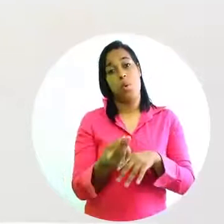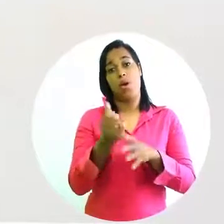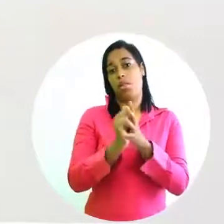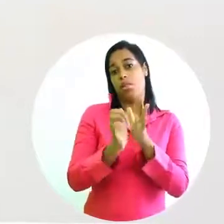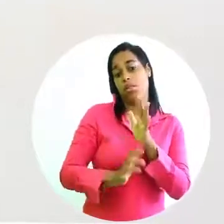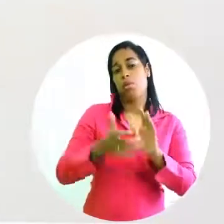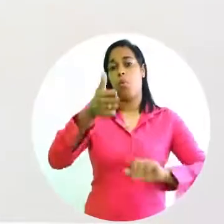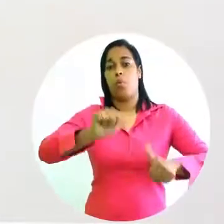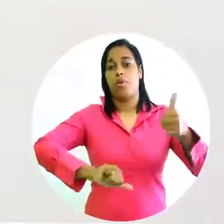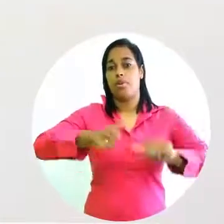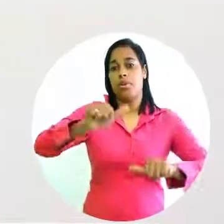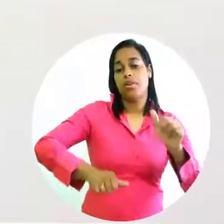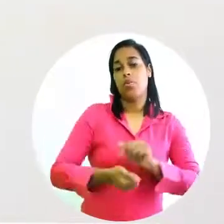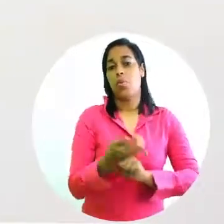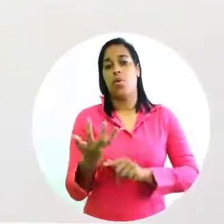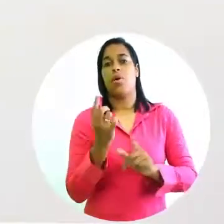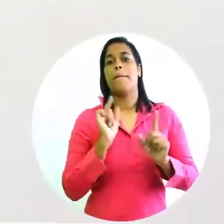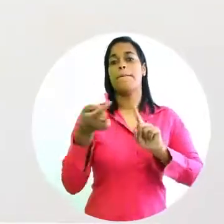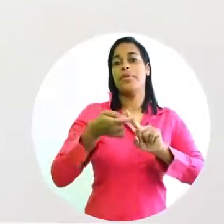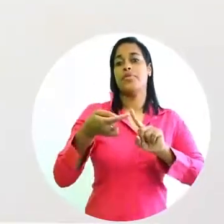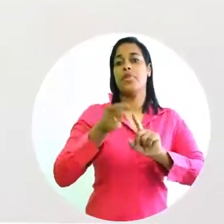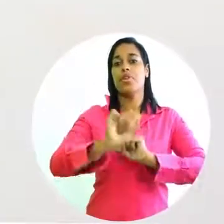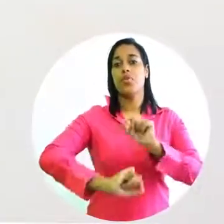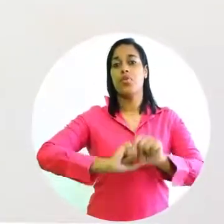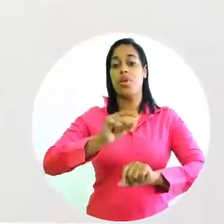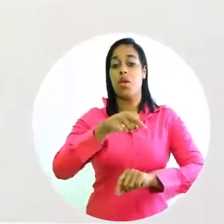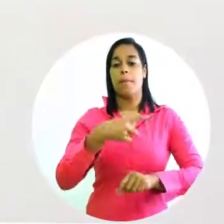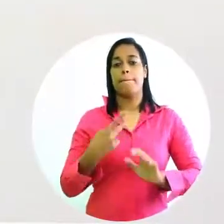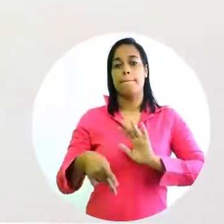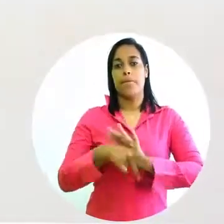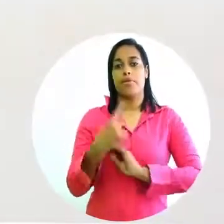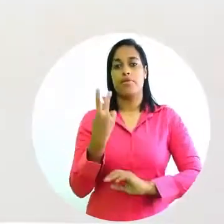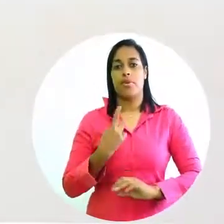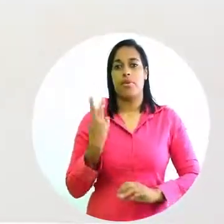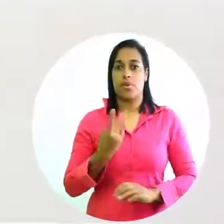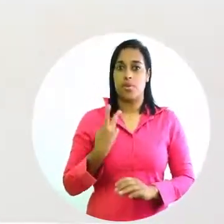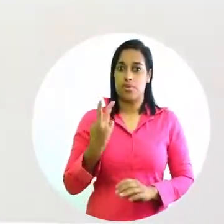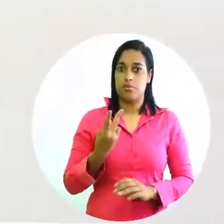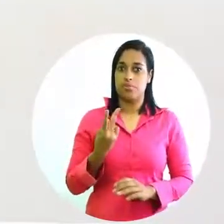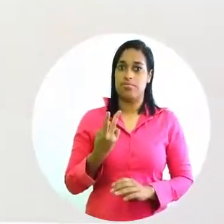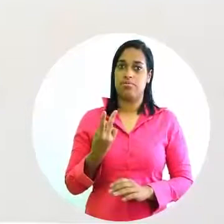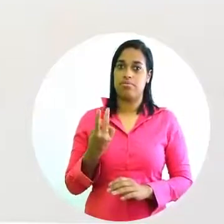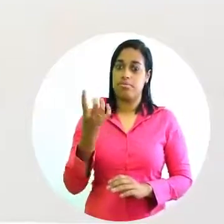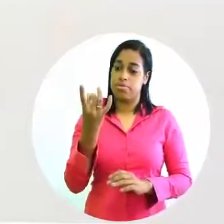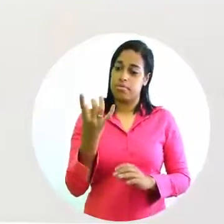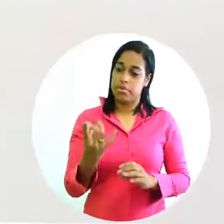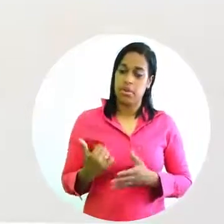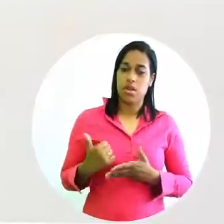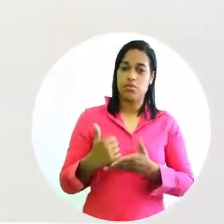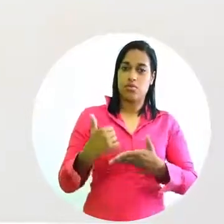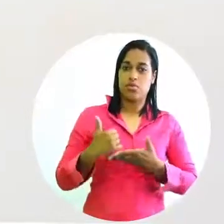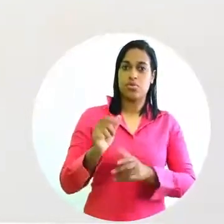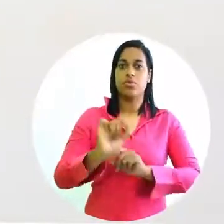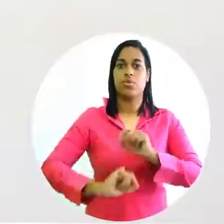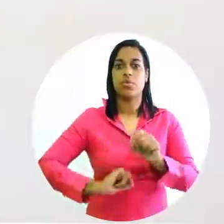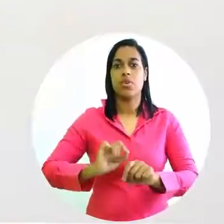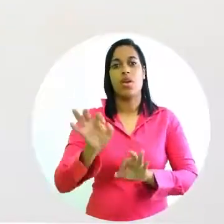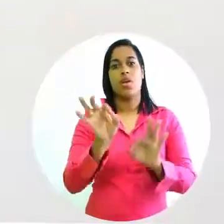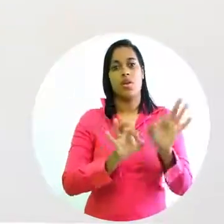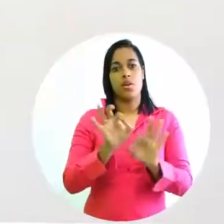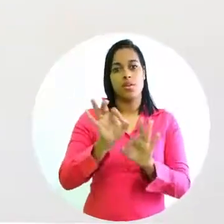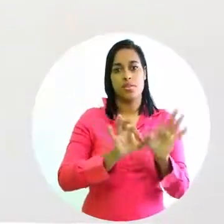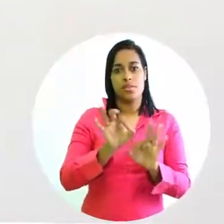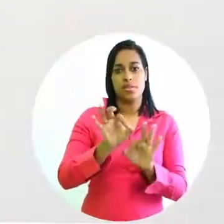e qualitativos, com o objetivo de determinar o seu valor. Os indicadores, eles ajudam a